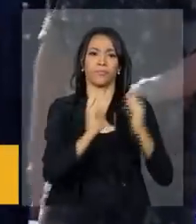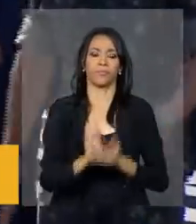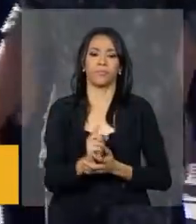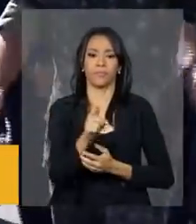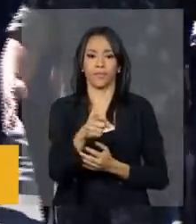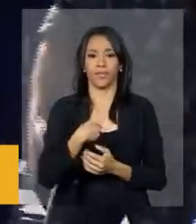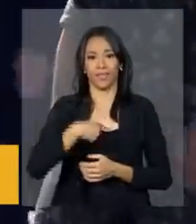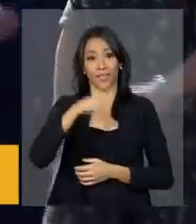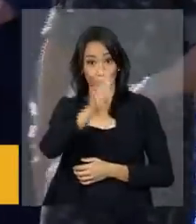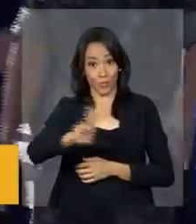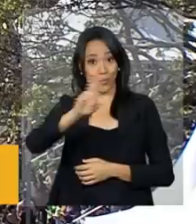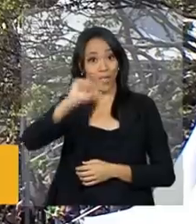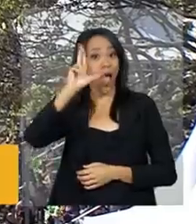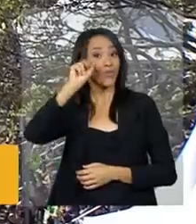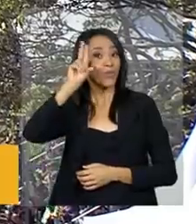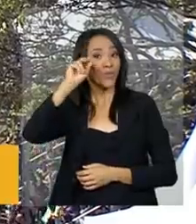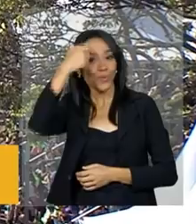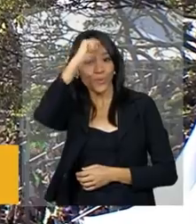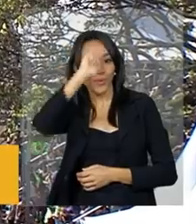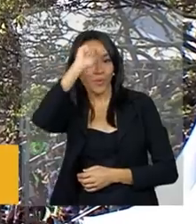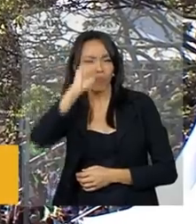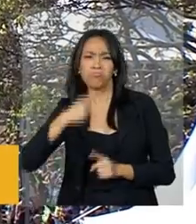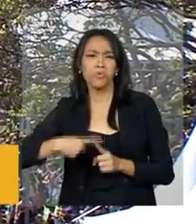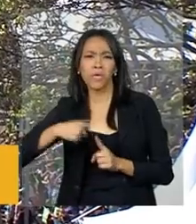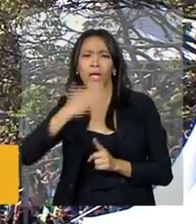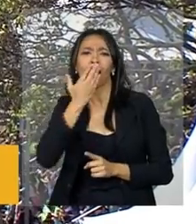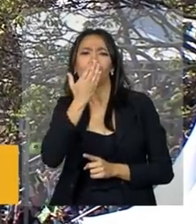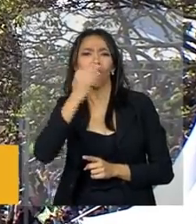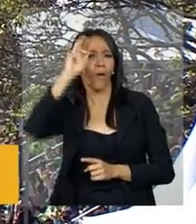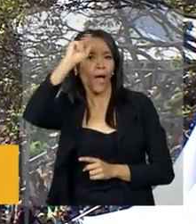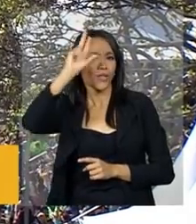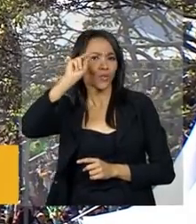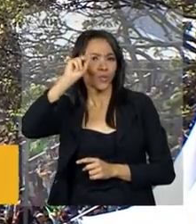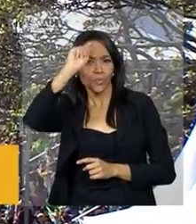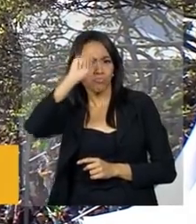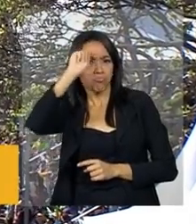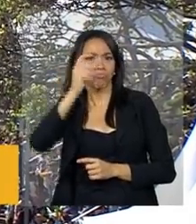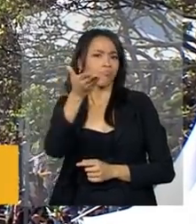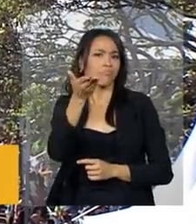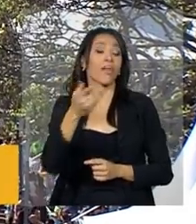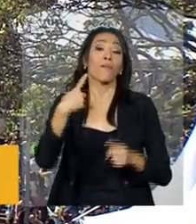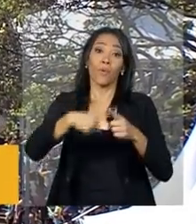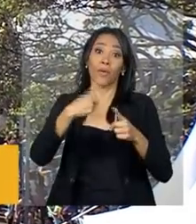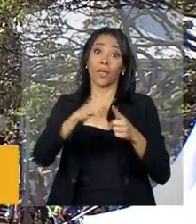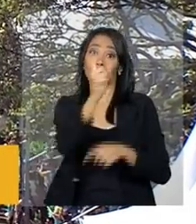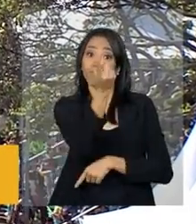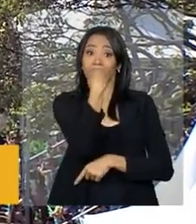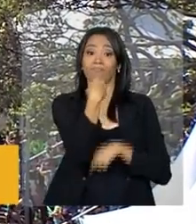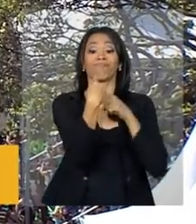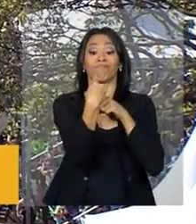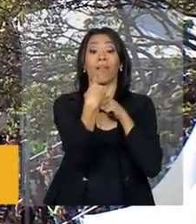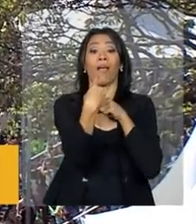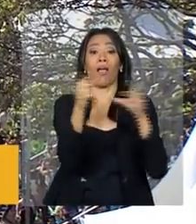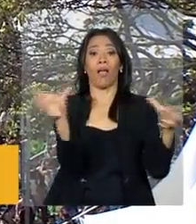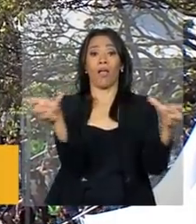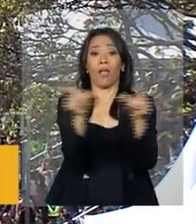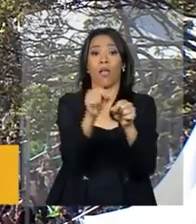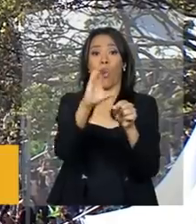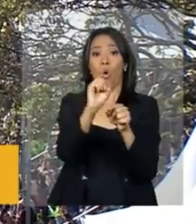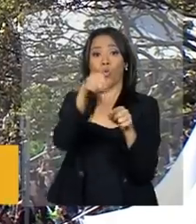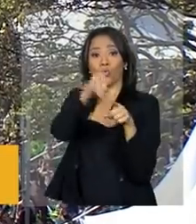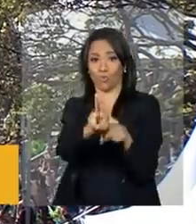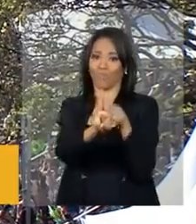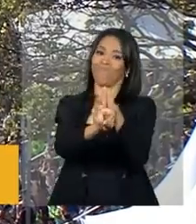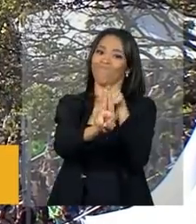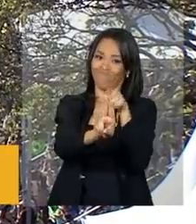azuis. Por que a boina azul? É porque nós estamos sob a égide da ONU, né? Então, as Forças